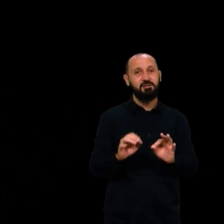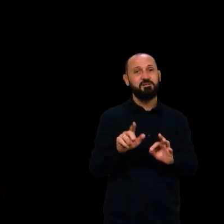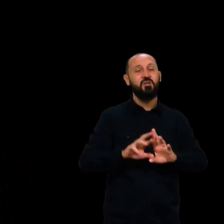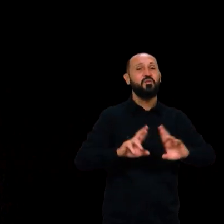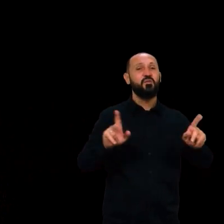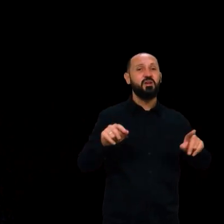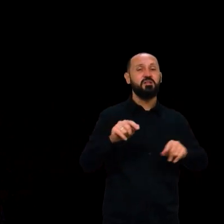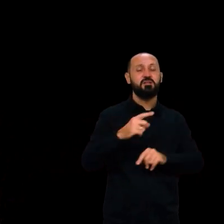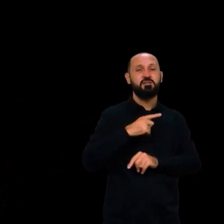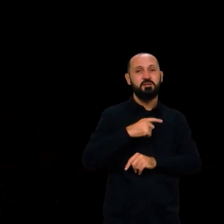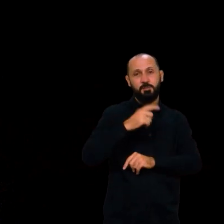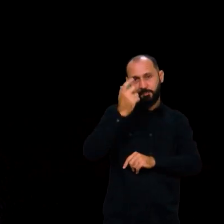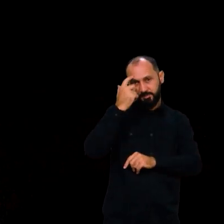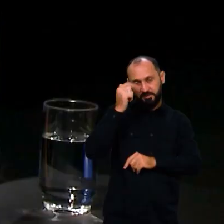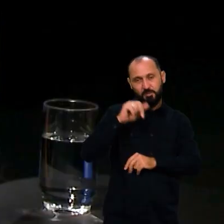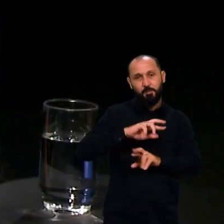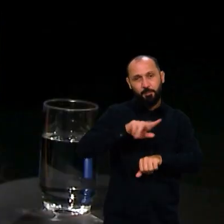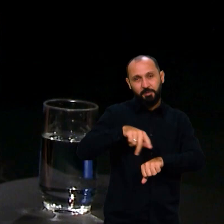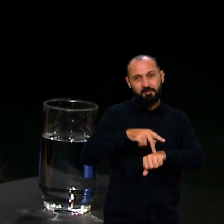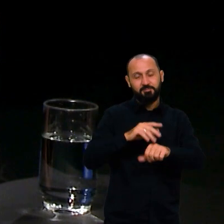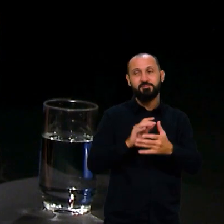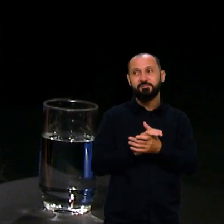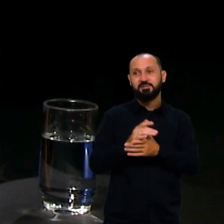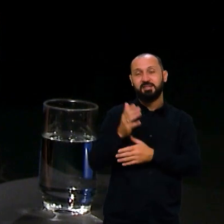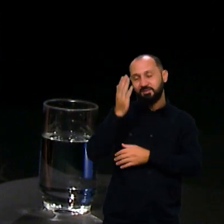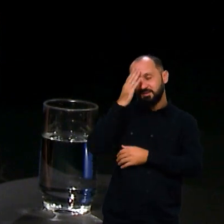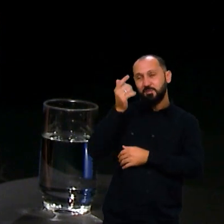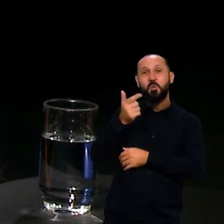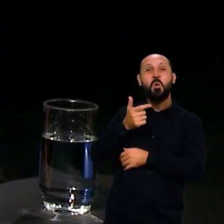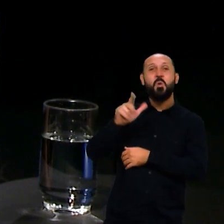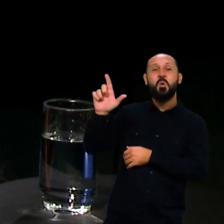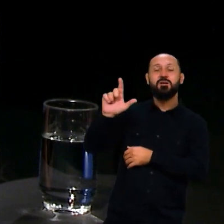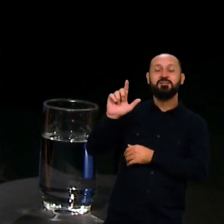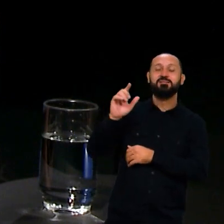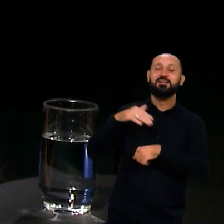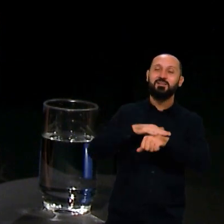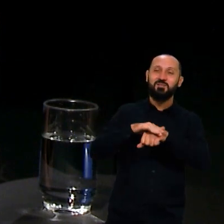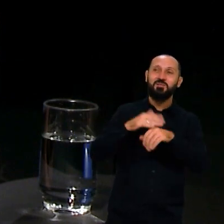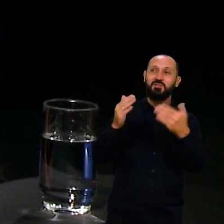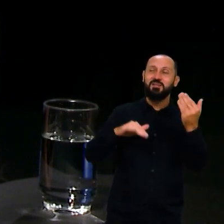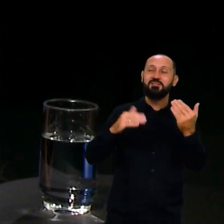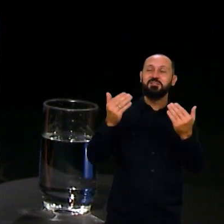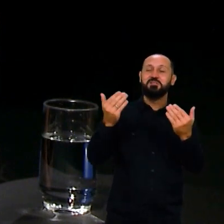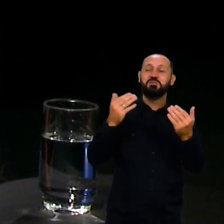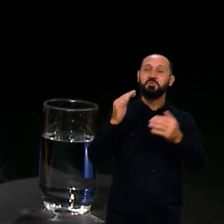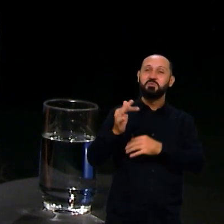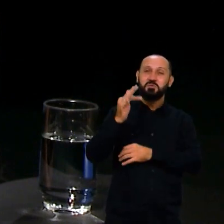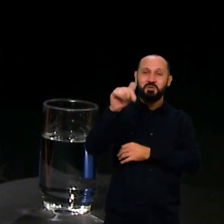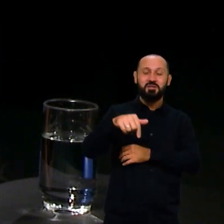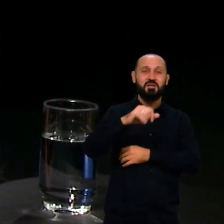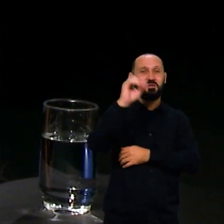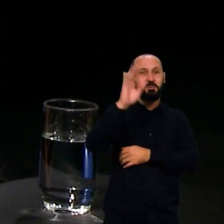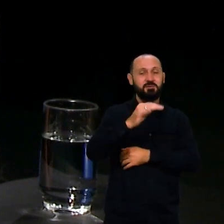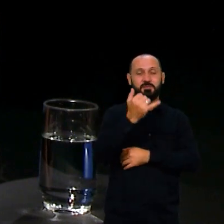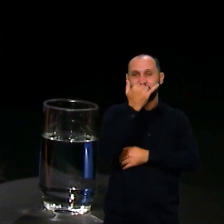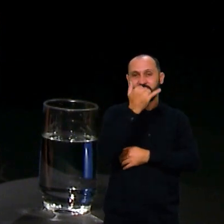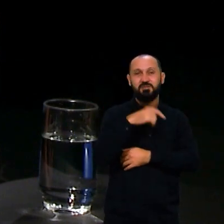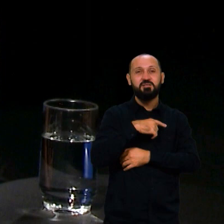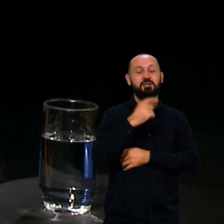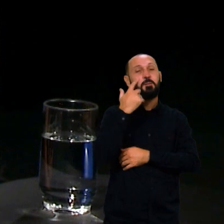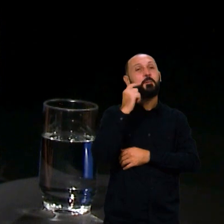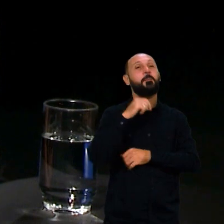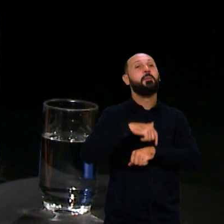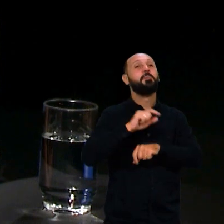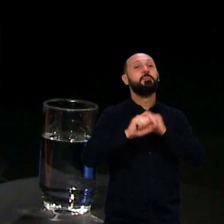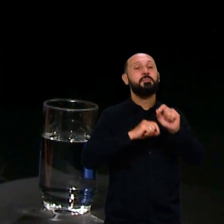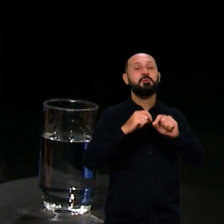Então, essa é a diferença que a gente tem que pensar para um país. Eu sei que fica para uma outra conversa, talvez para um futuro tópico, mas aqui no Brasil, infelizmente, a